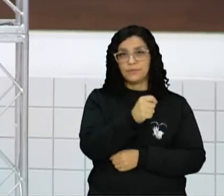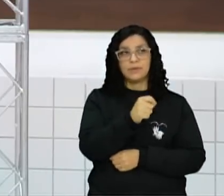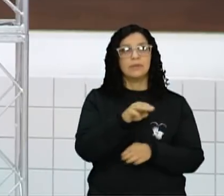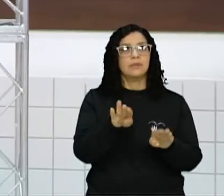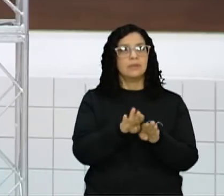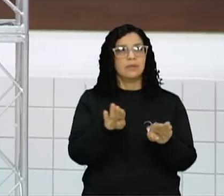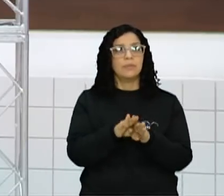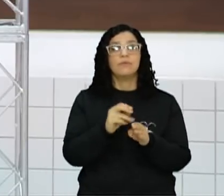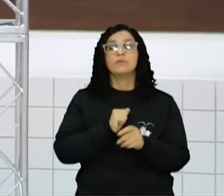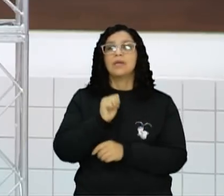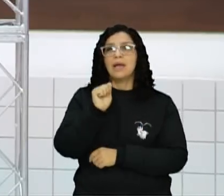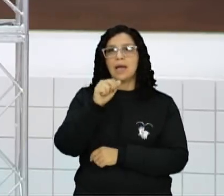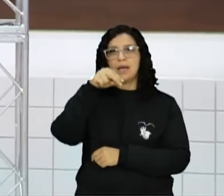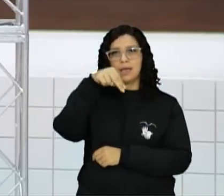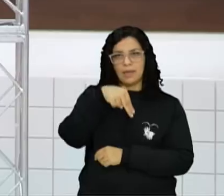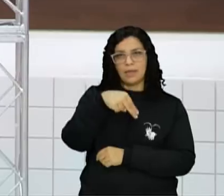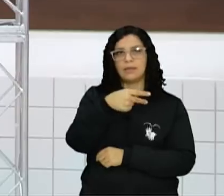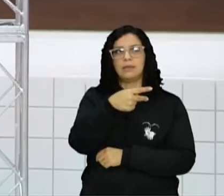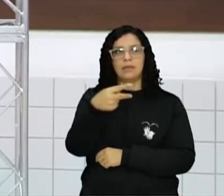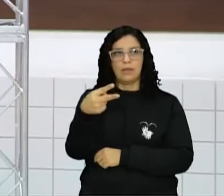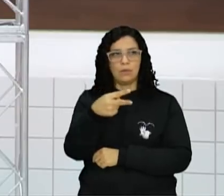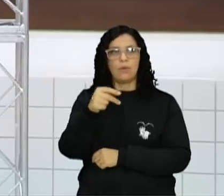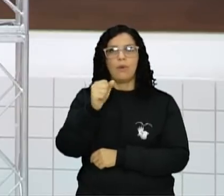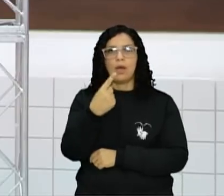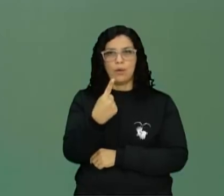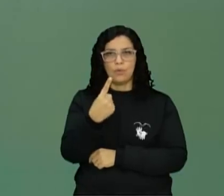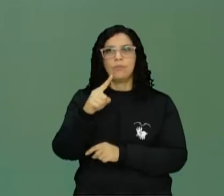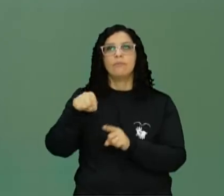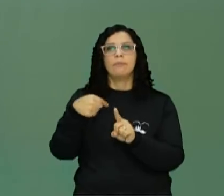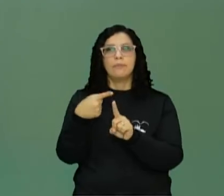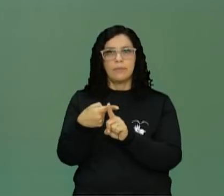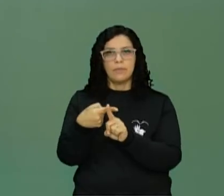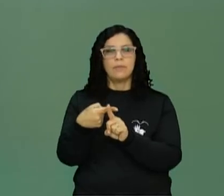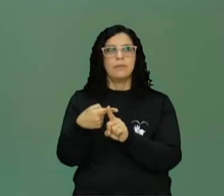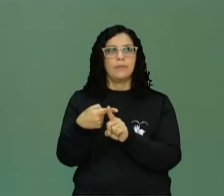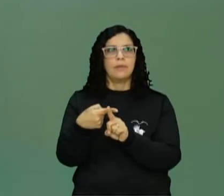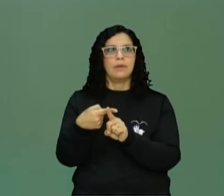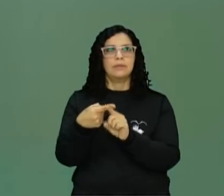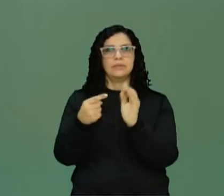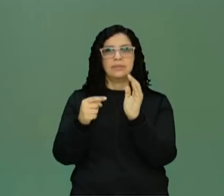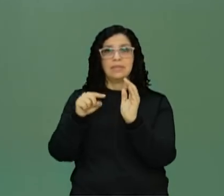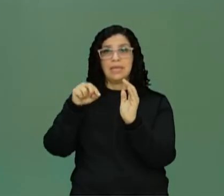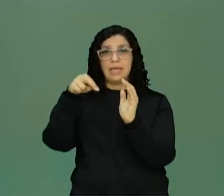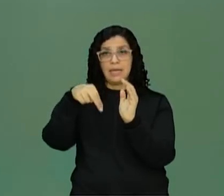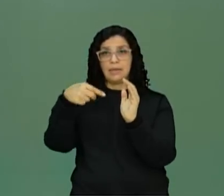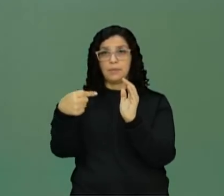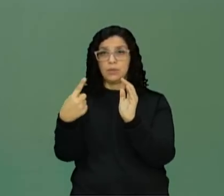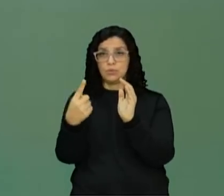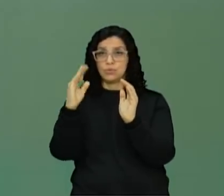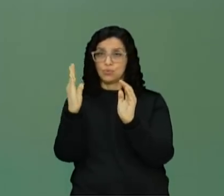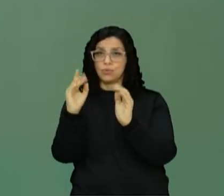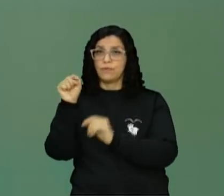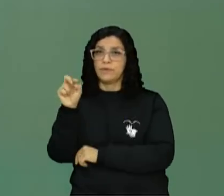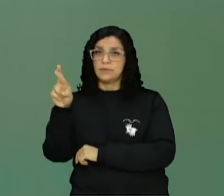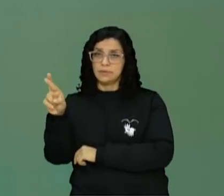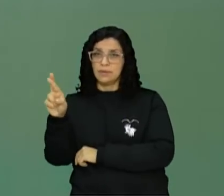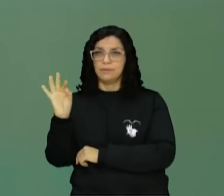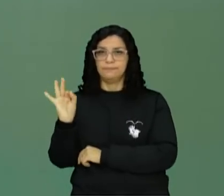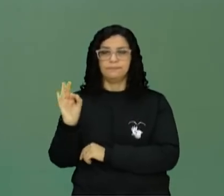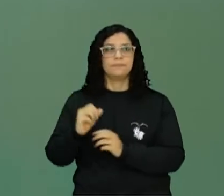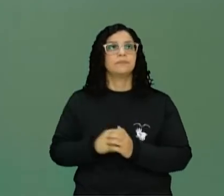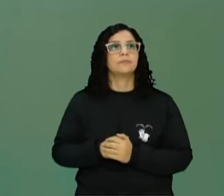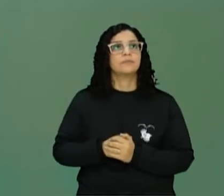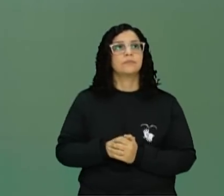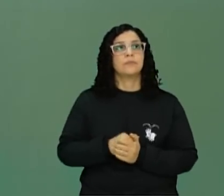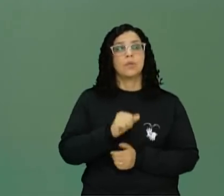fórmula do termo geral. A n é igual a A1 mais n menos 1 vezes a razão.